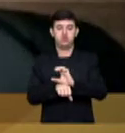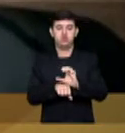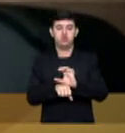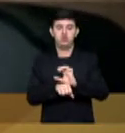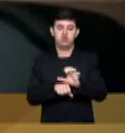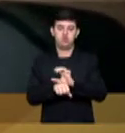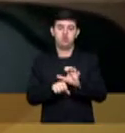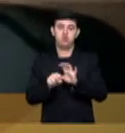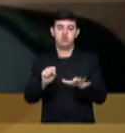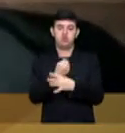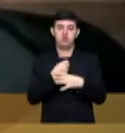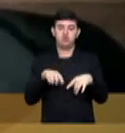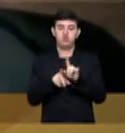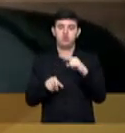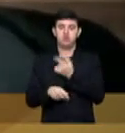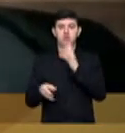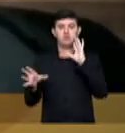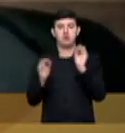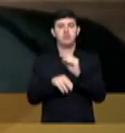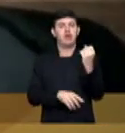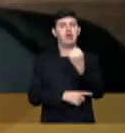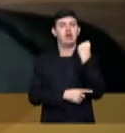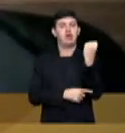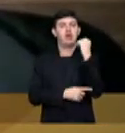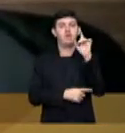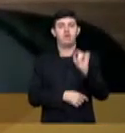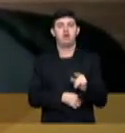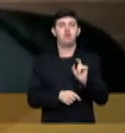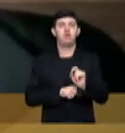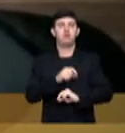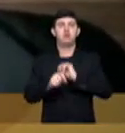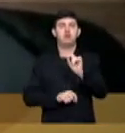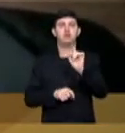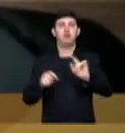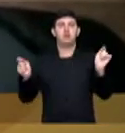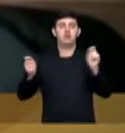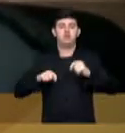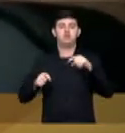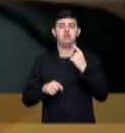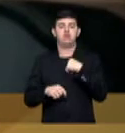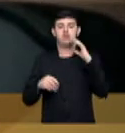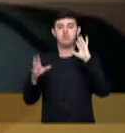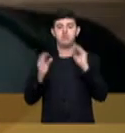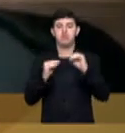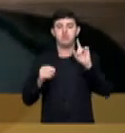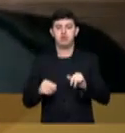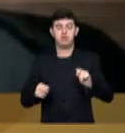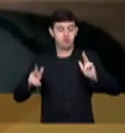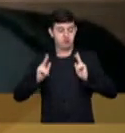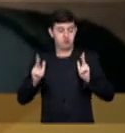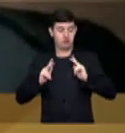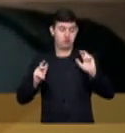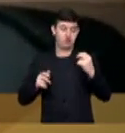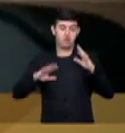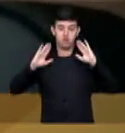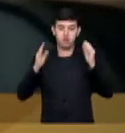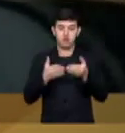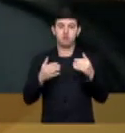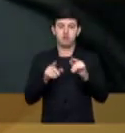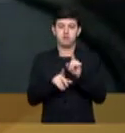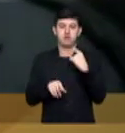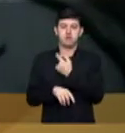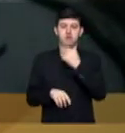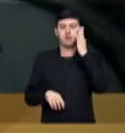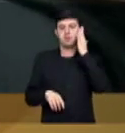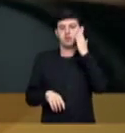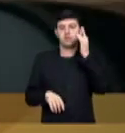Federal. É grave que, sob o manto da competência exclusiva ou privativa, premiem-se